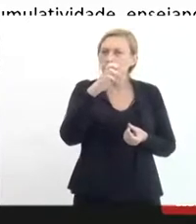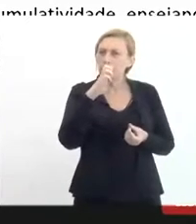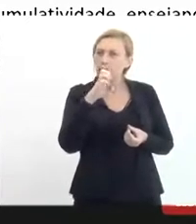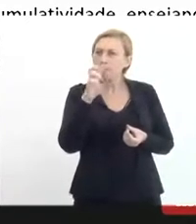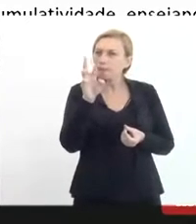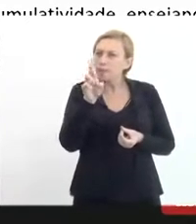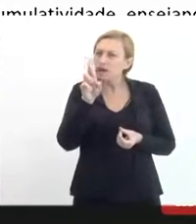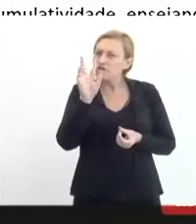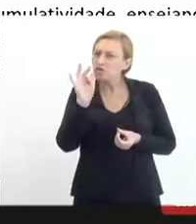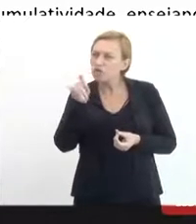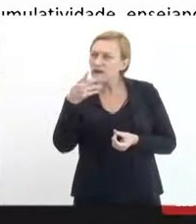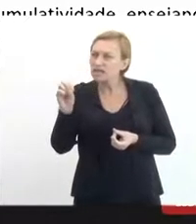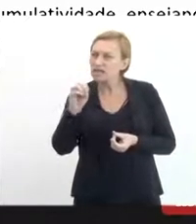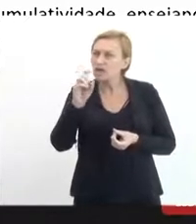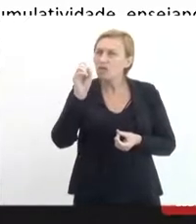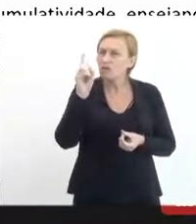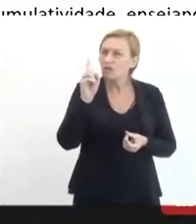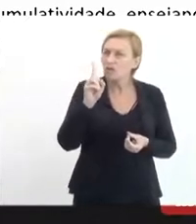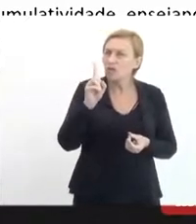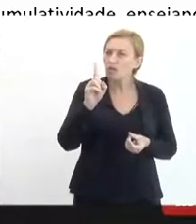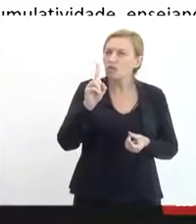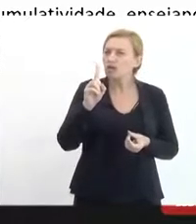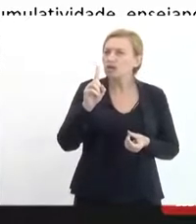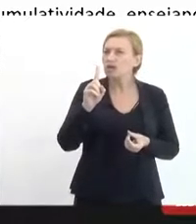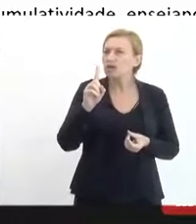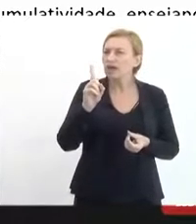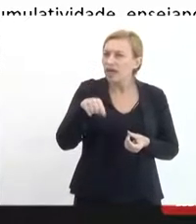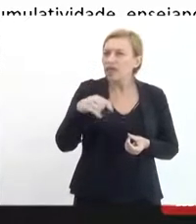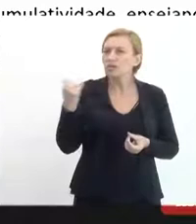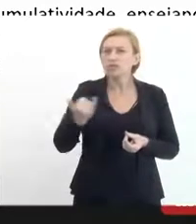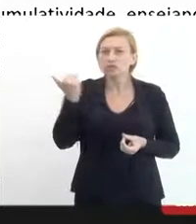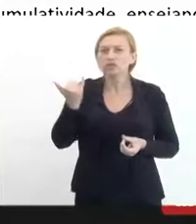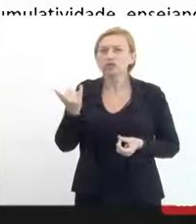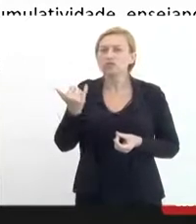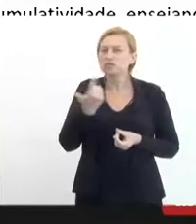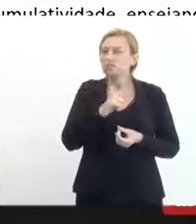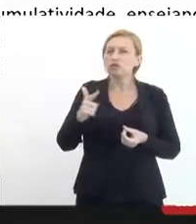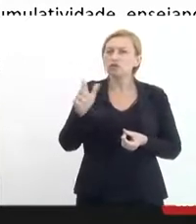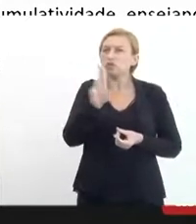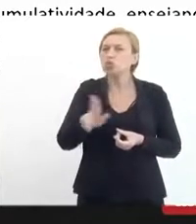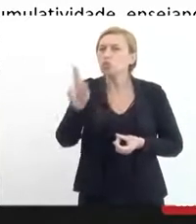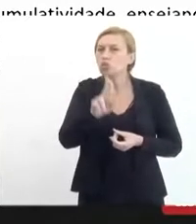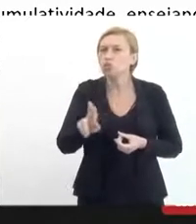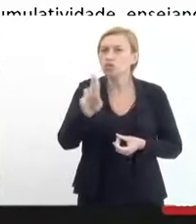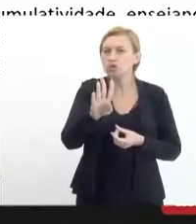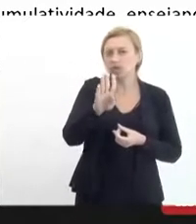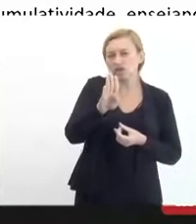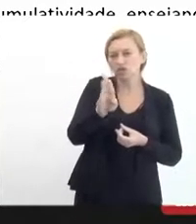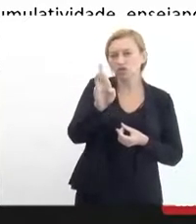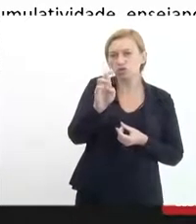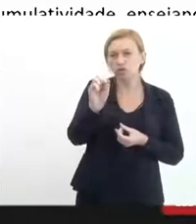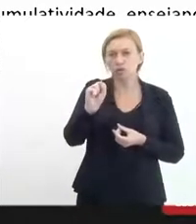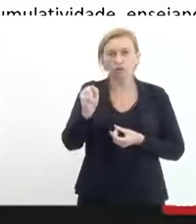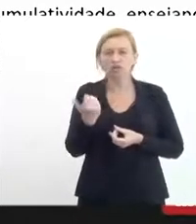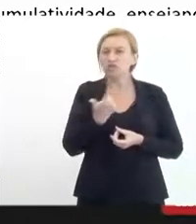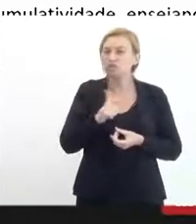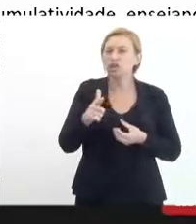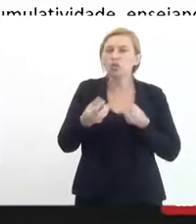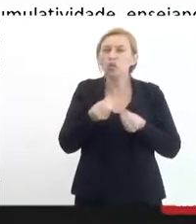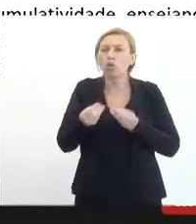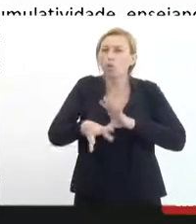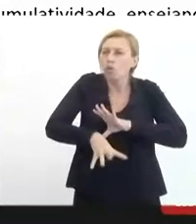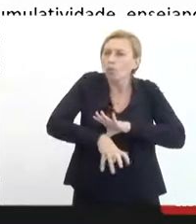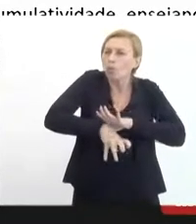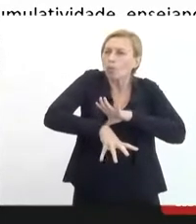e produção de petróleo. Sem o uso das brocas, nós não temos condição de extrair o